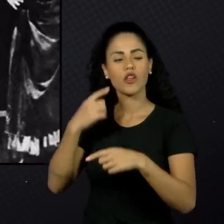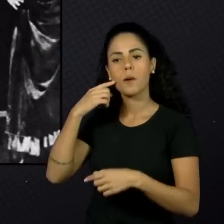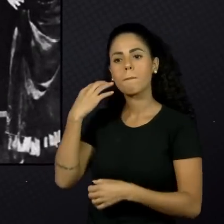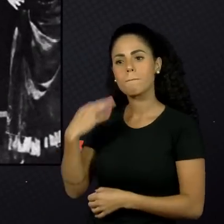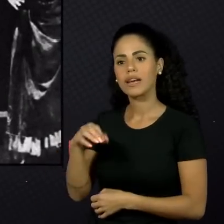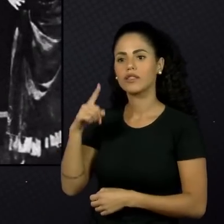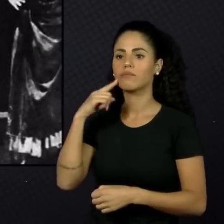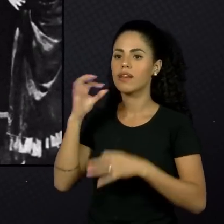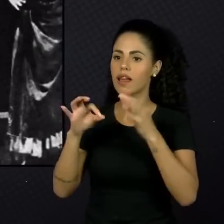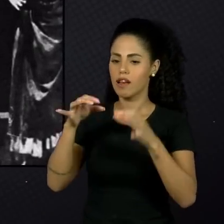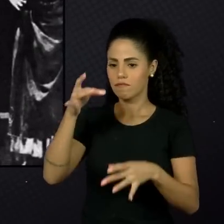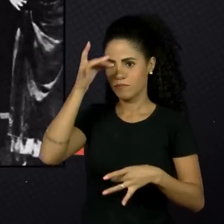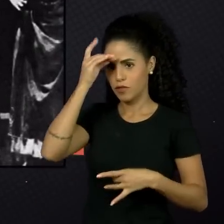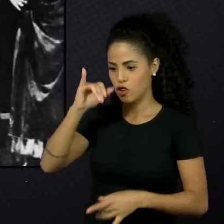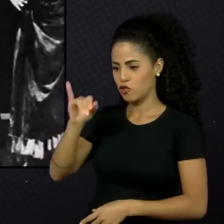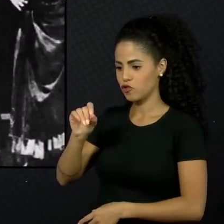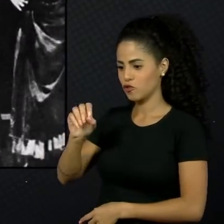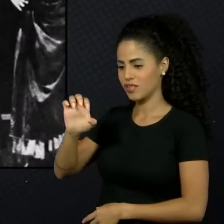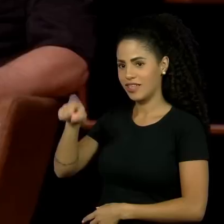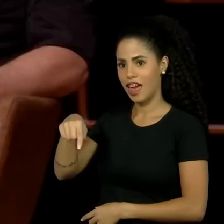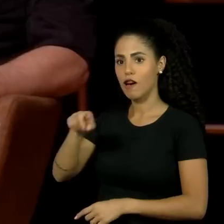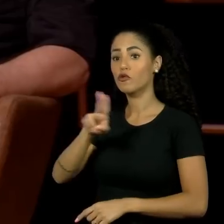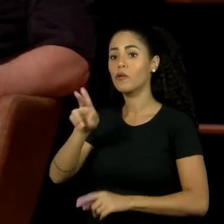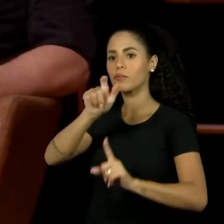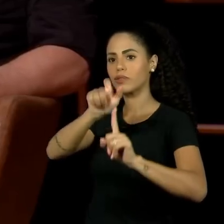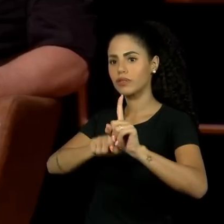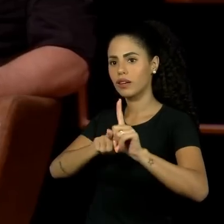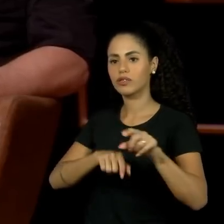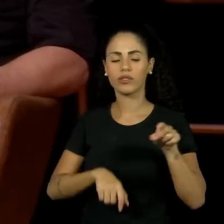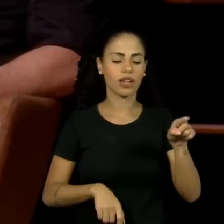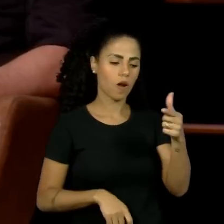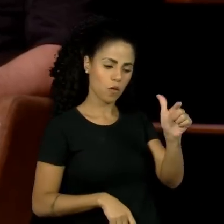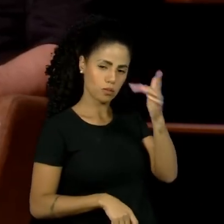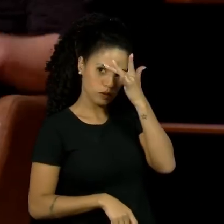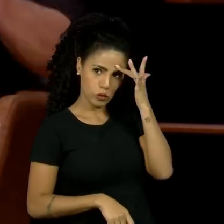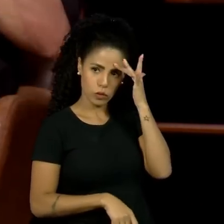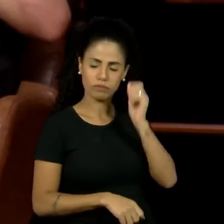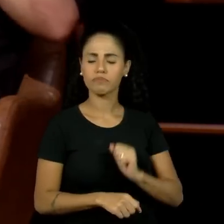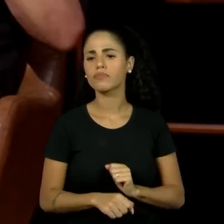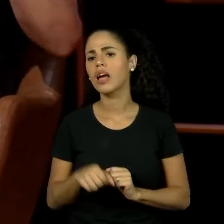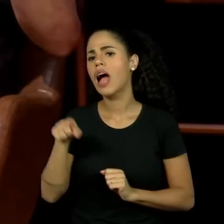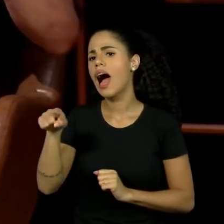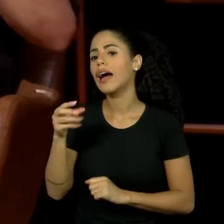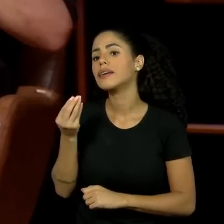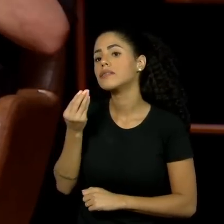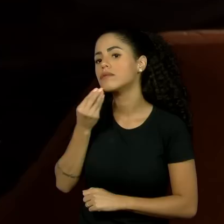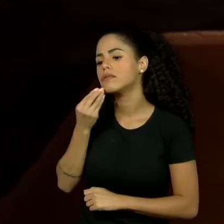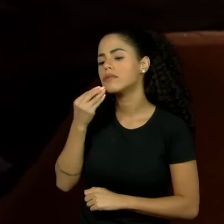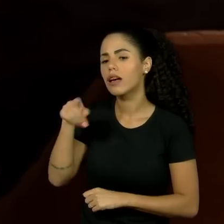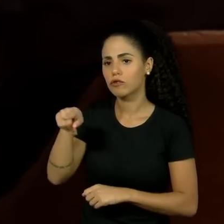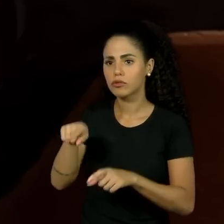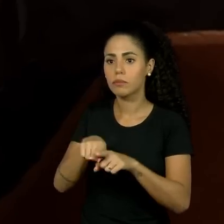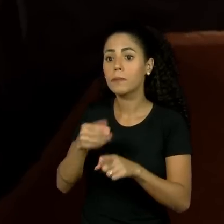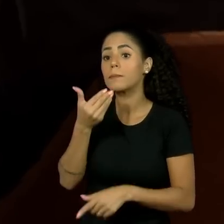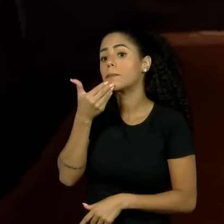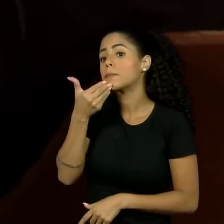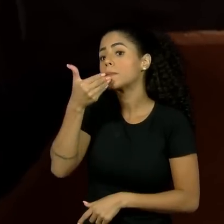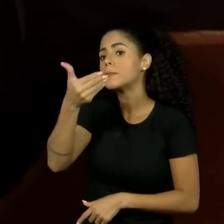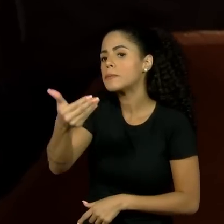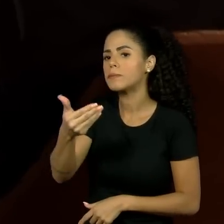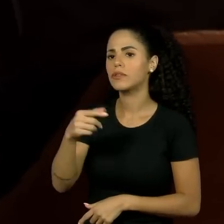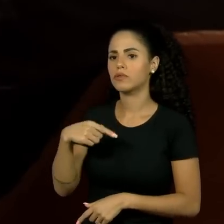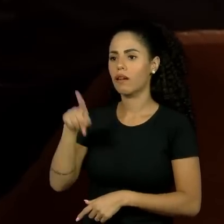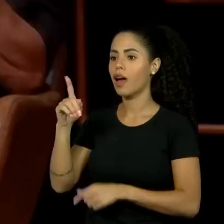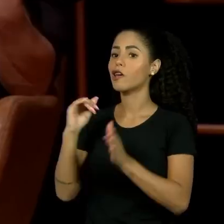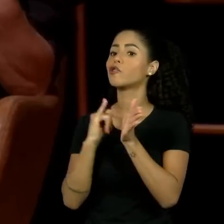fazia José, ela fazia Carmen. Aí teve um teste, o Gerald, ele estava vindo de